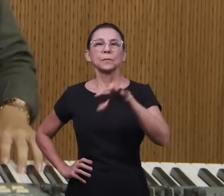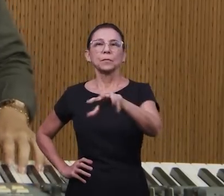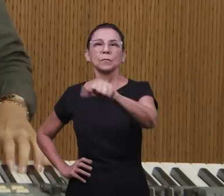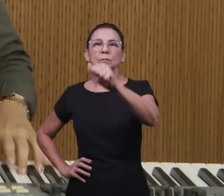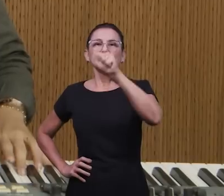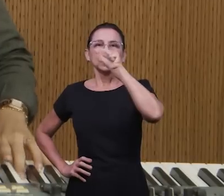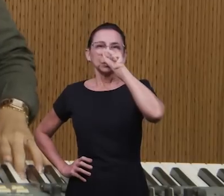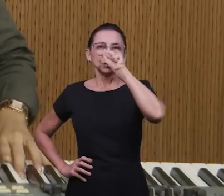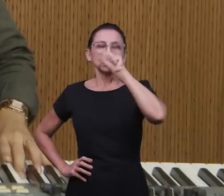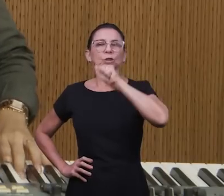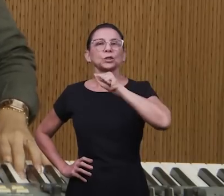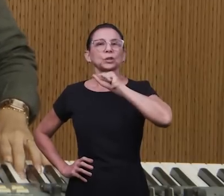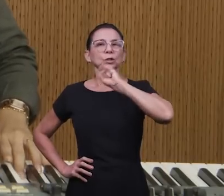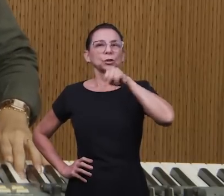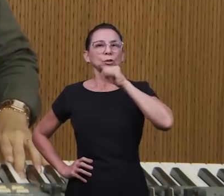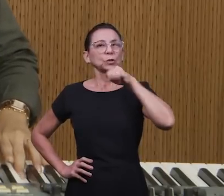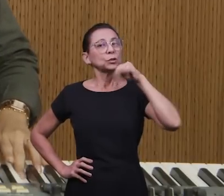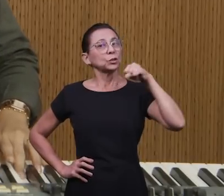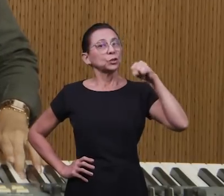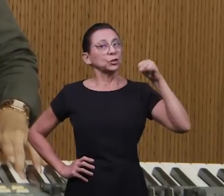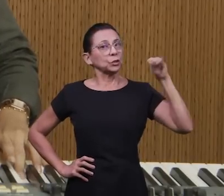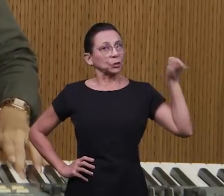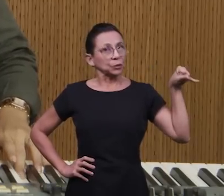no último, inspirou.